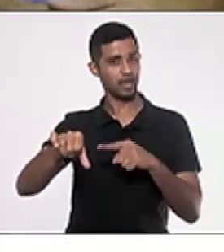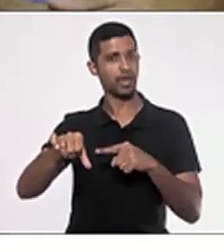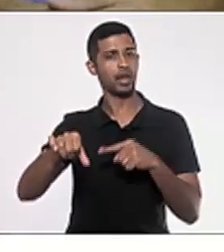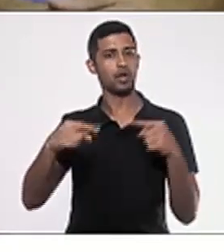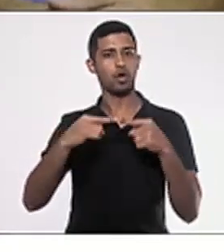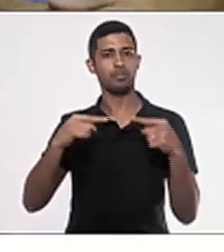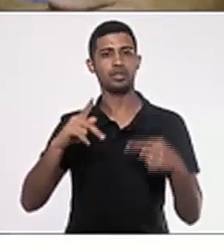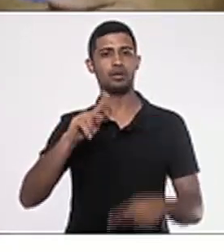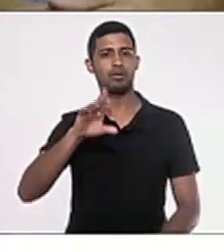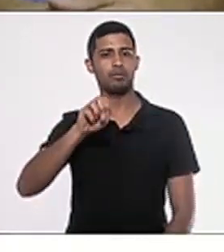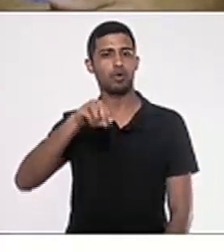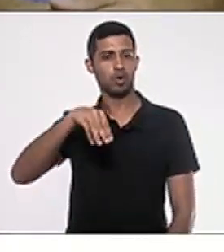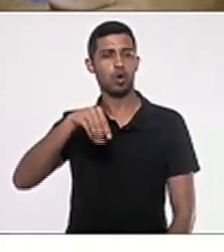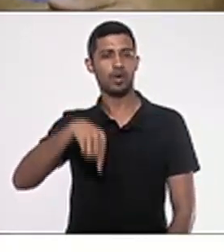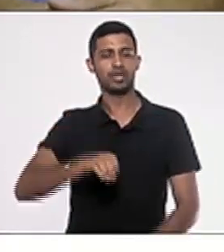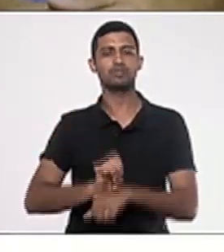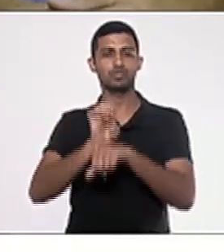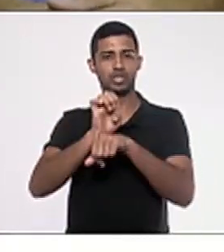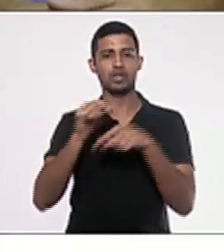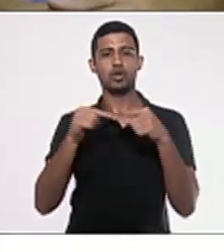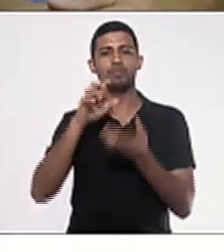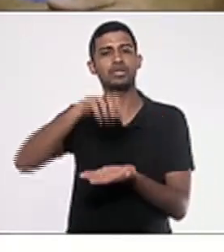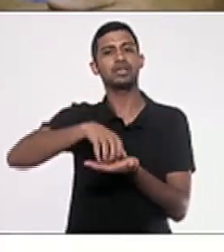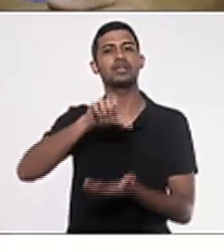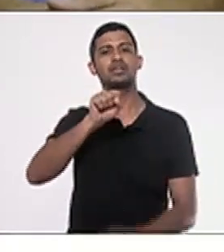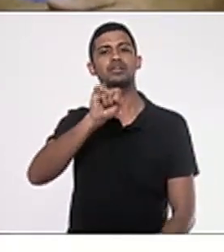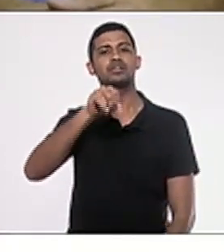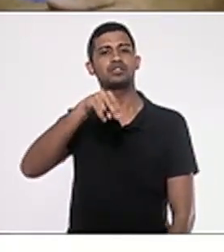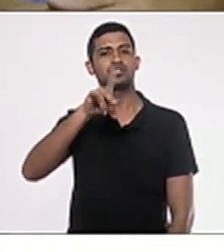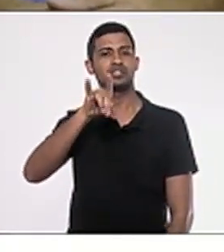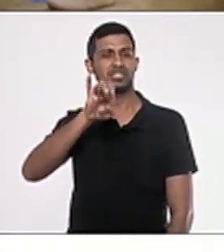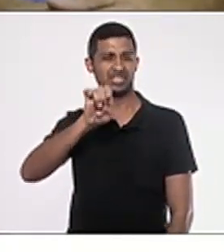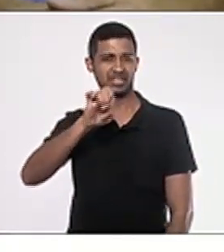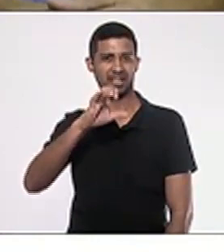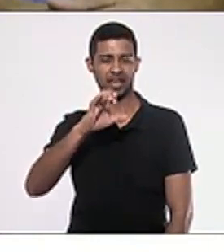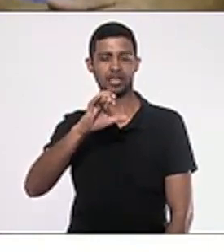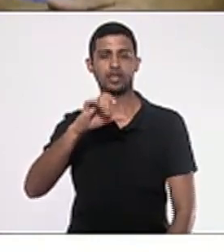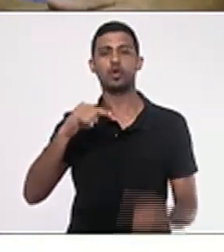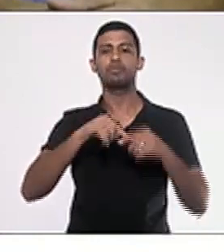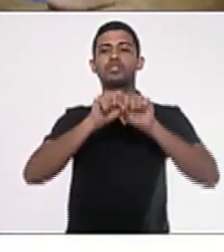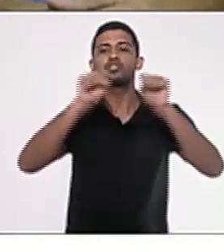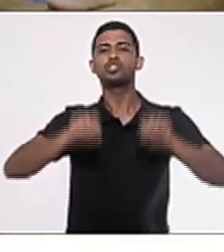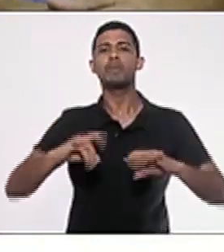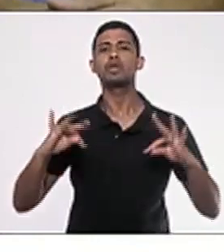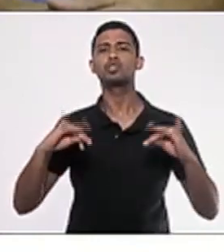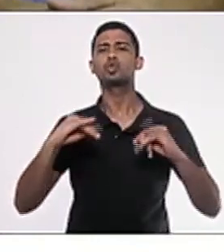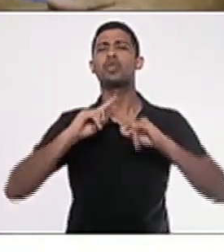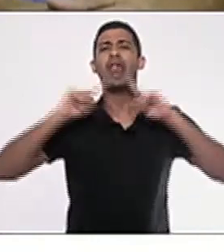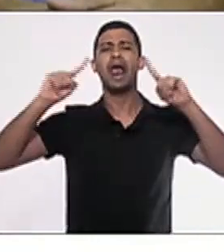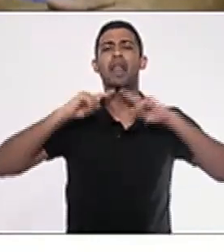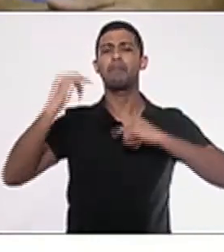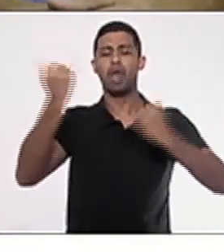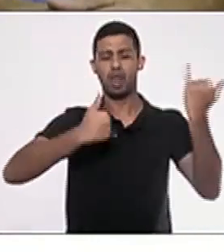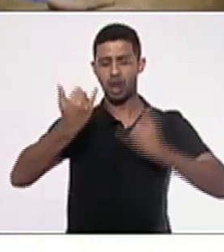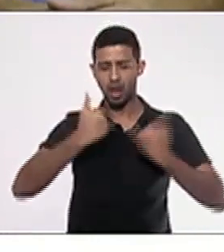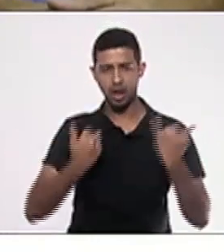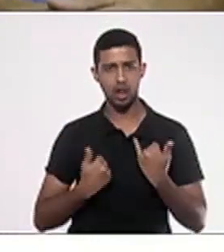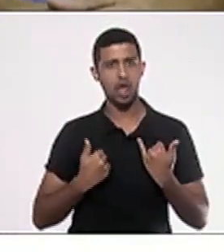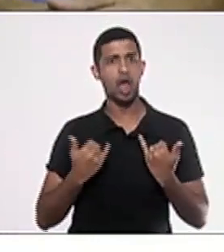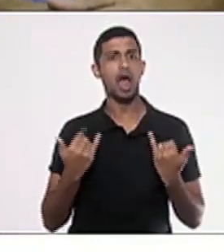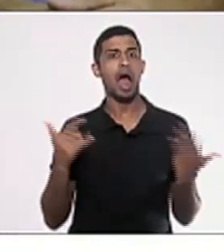que é o sistema onde nós inserimos todas as reclamações, e este ano ela já está em 10ª